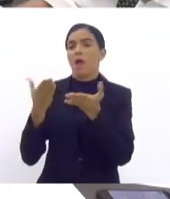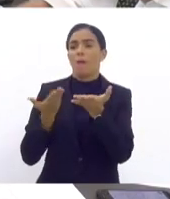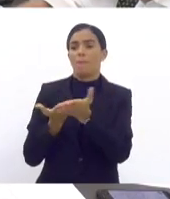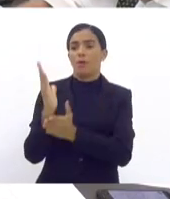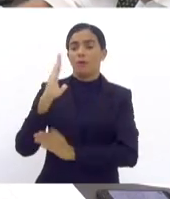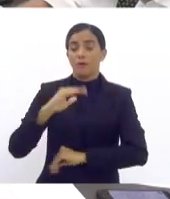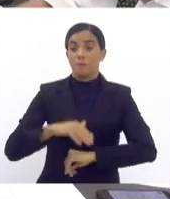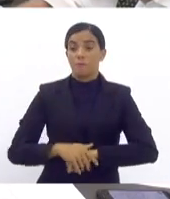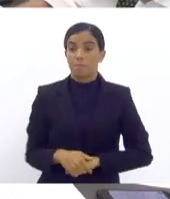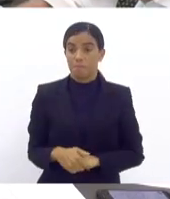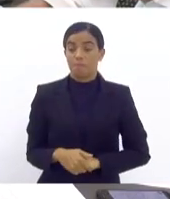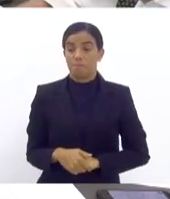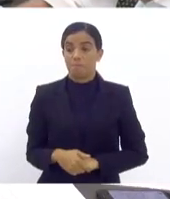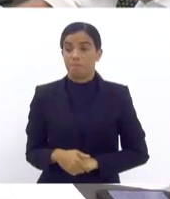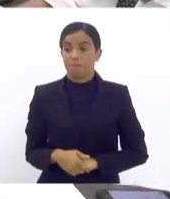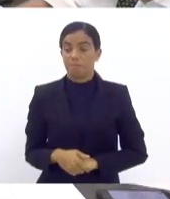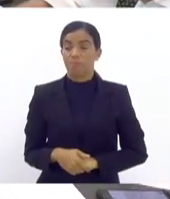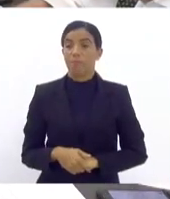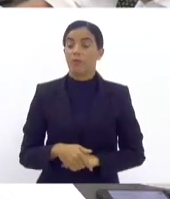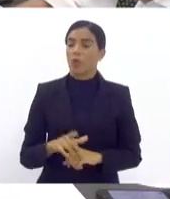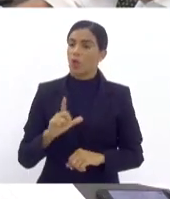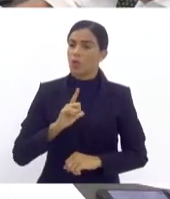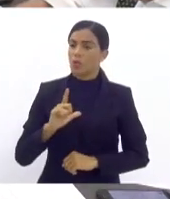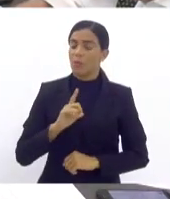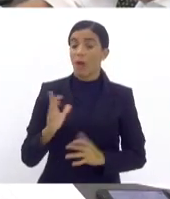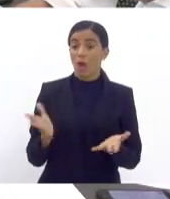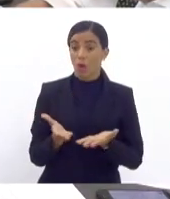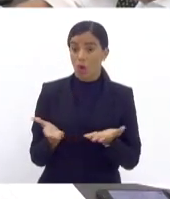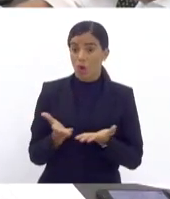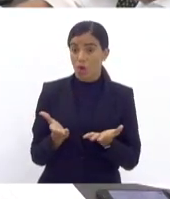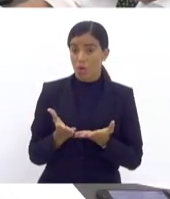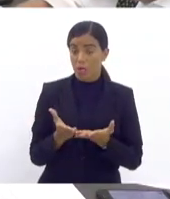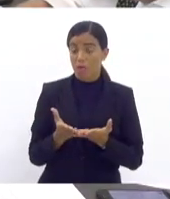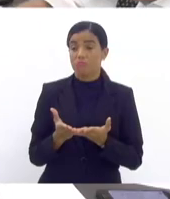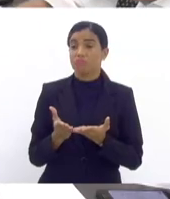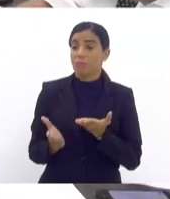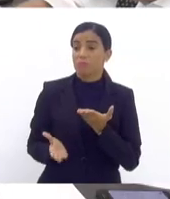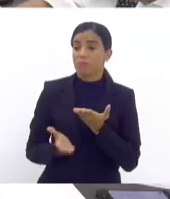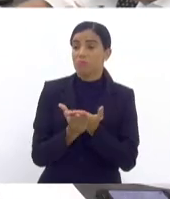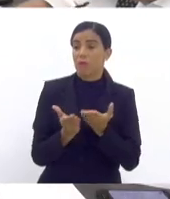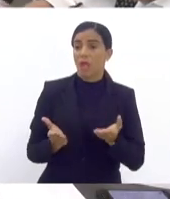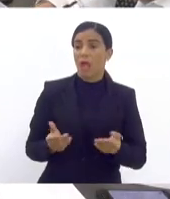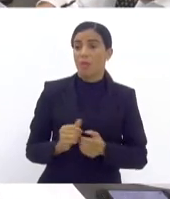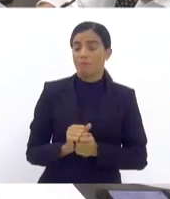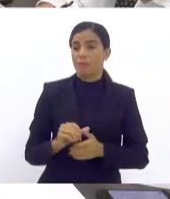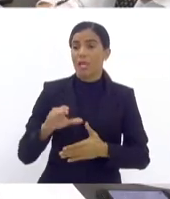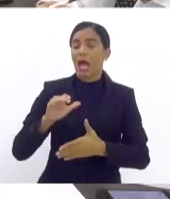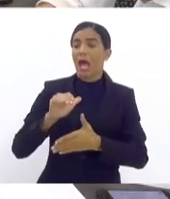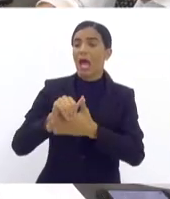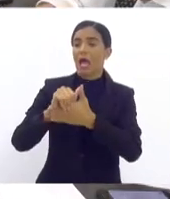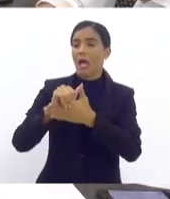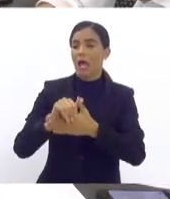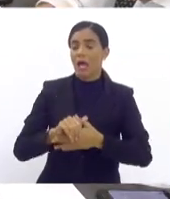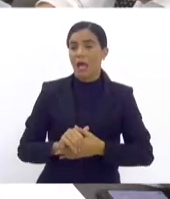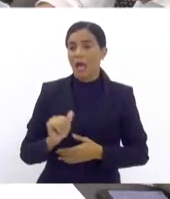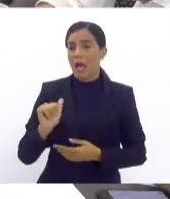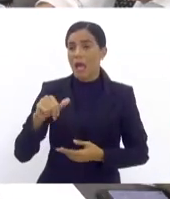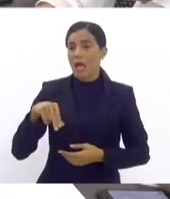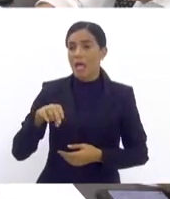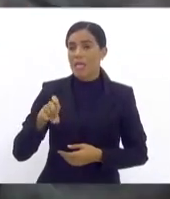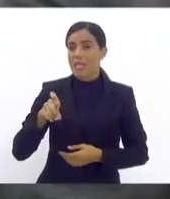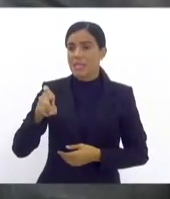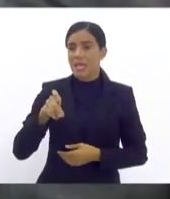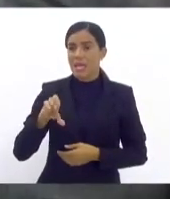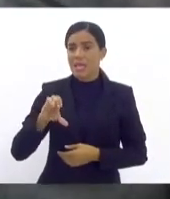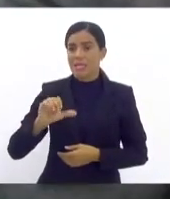aprovados. Bem, nós temos ainda o bloco agora da anexação e o bloco da prejudicabilidade. Como são PLs, relatórios que